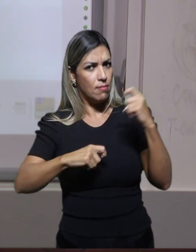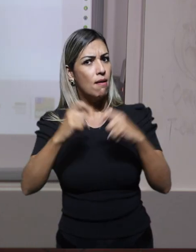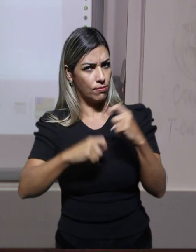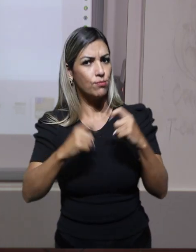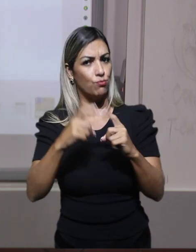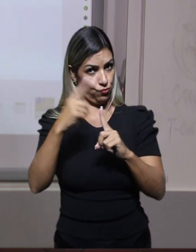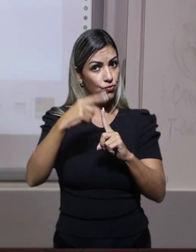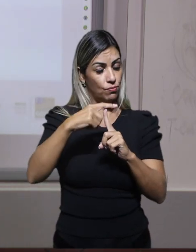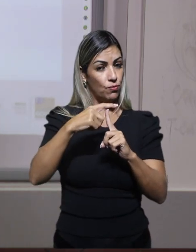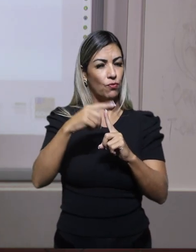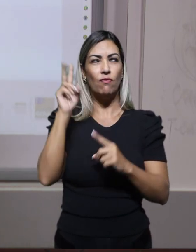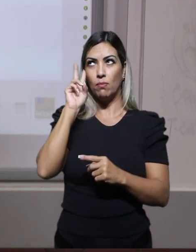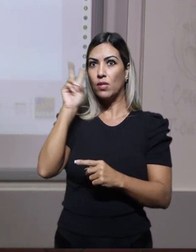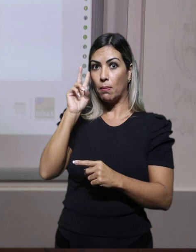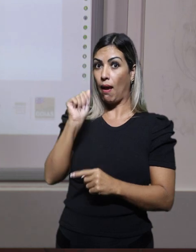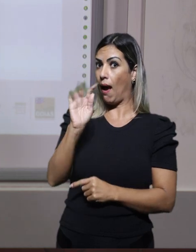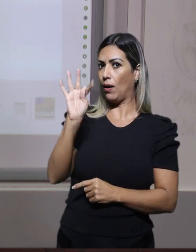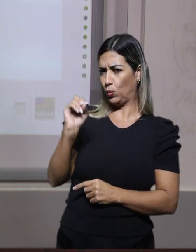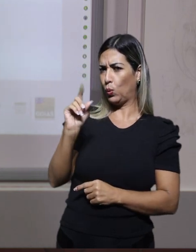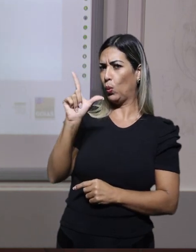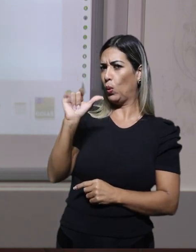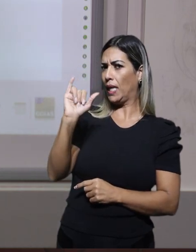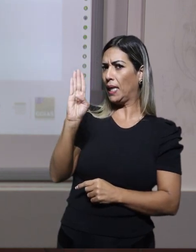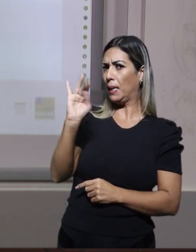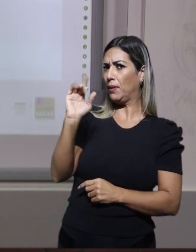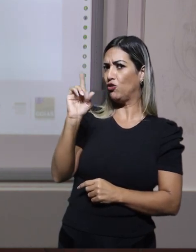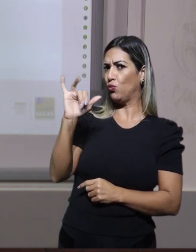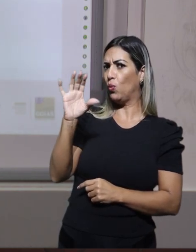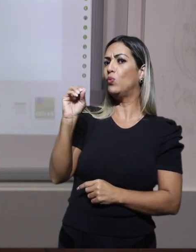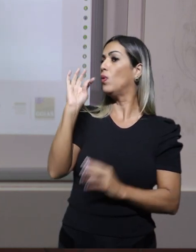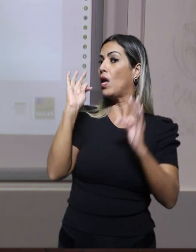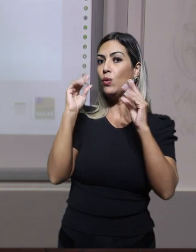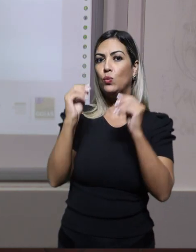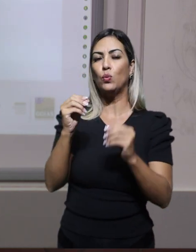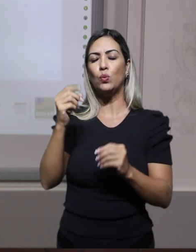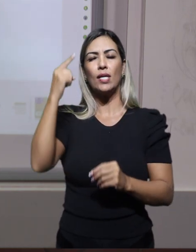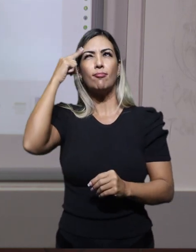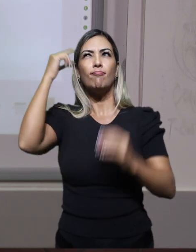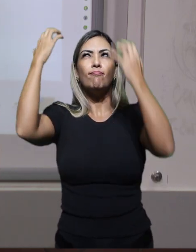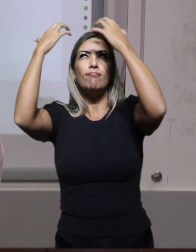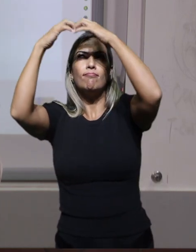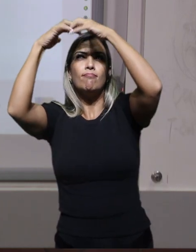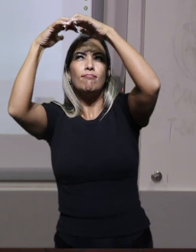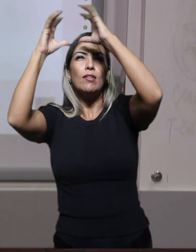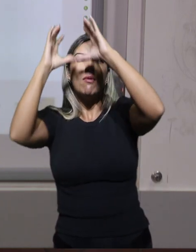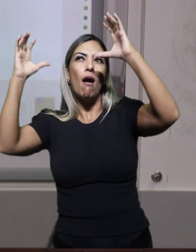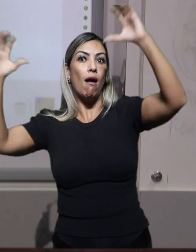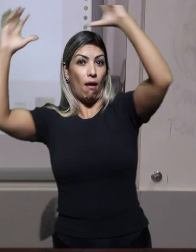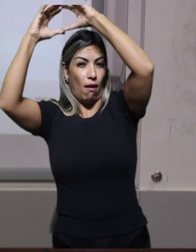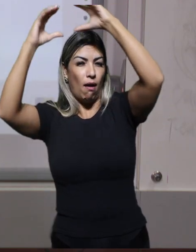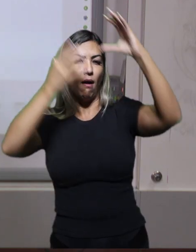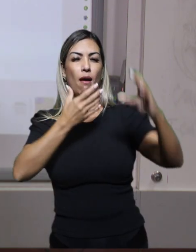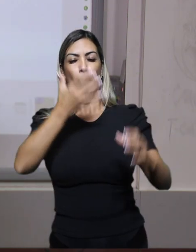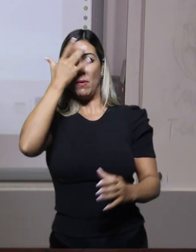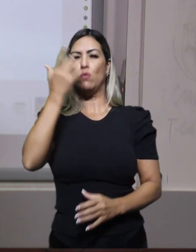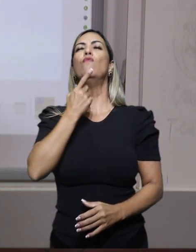libidinoso. Vamos lembrar que ato libidinoso é tudo aquilo que dá vazão àquele desejo